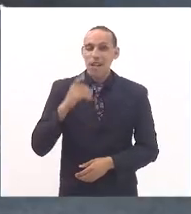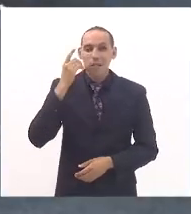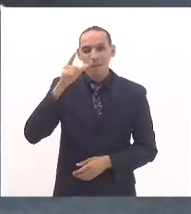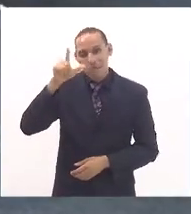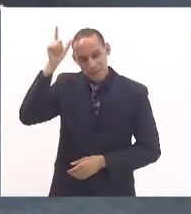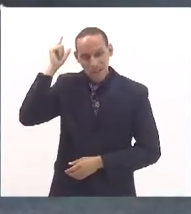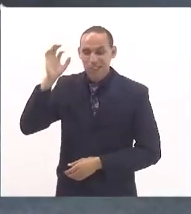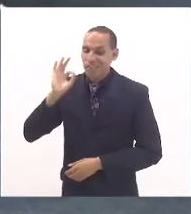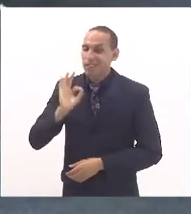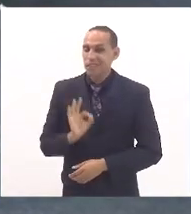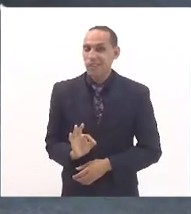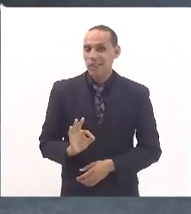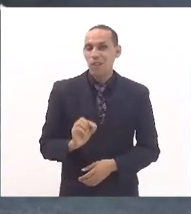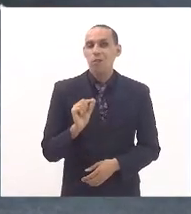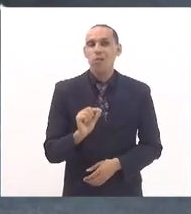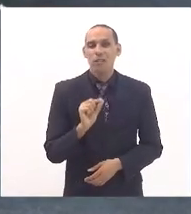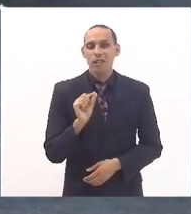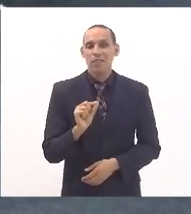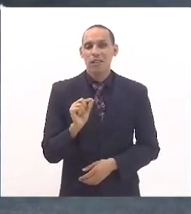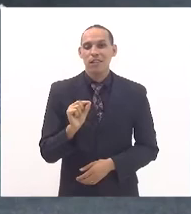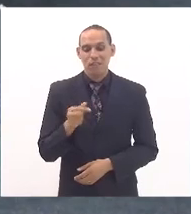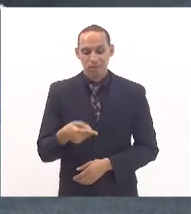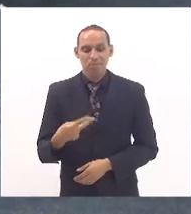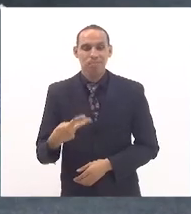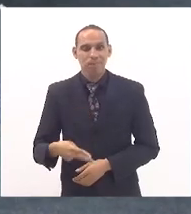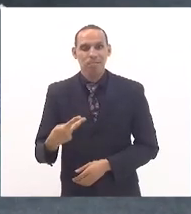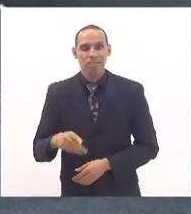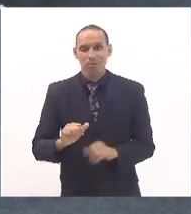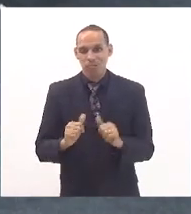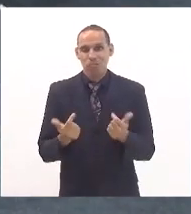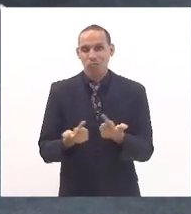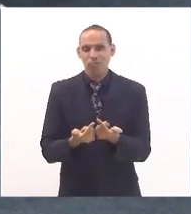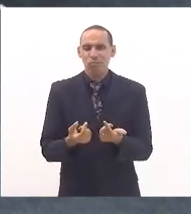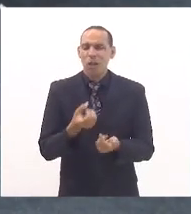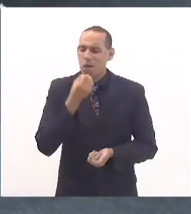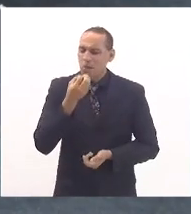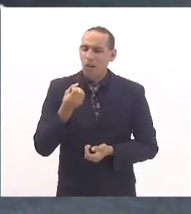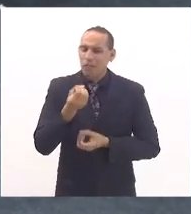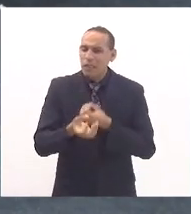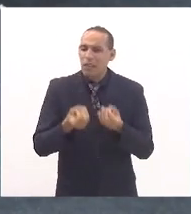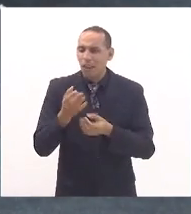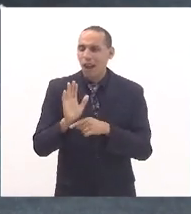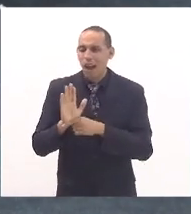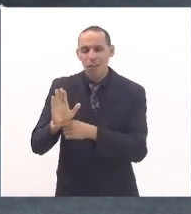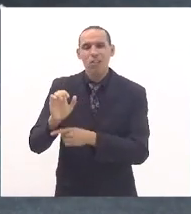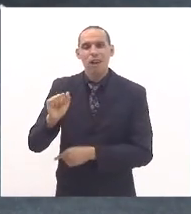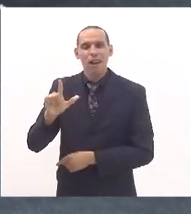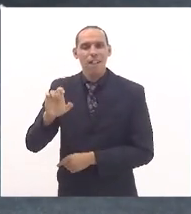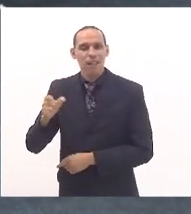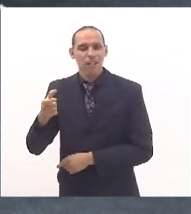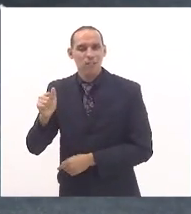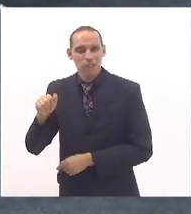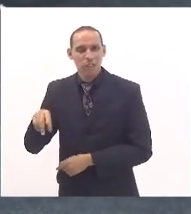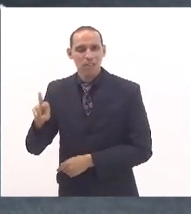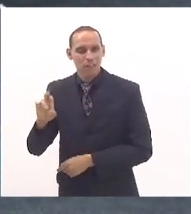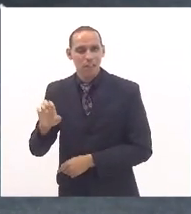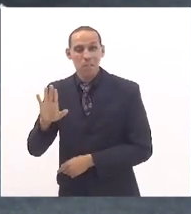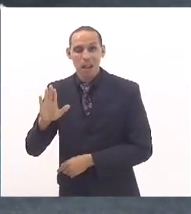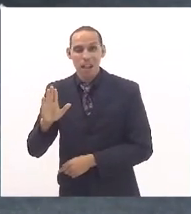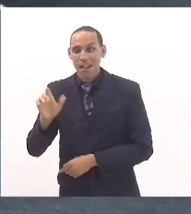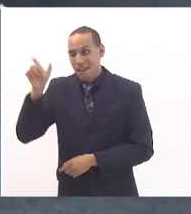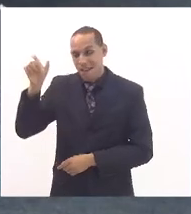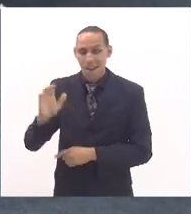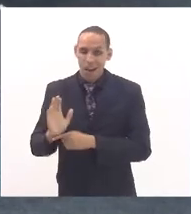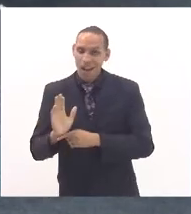tem razão que a casa tem sido mais generosa com o deputado Alexandre do que o Alexandre com seus companheiros.